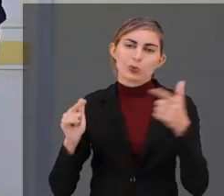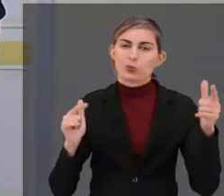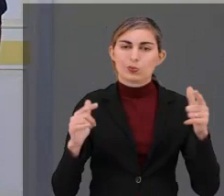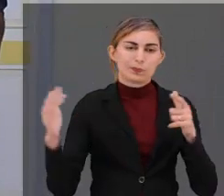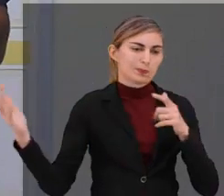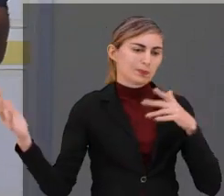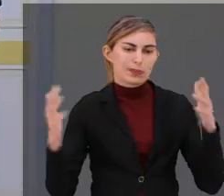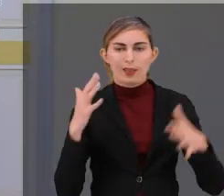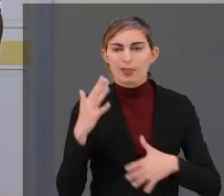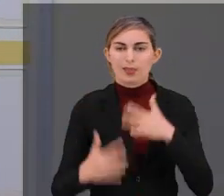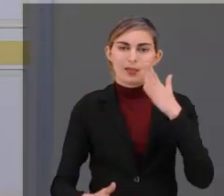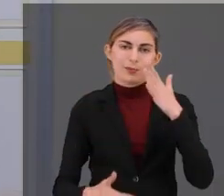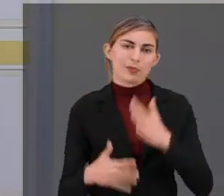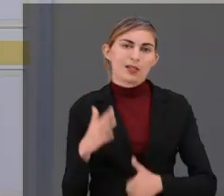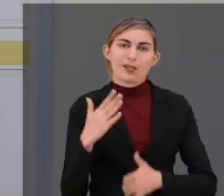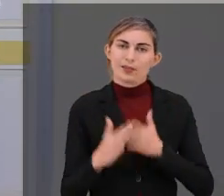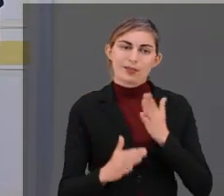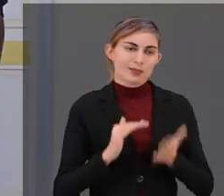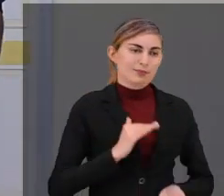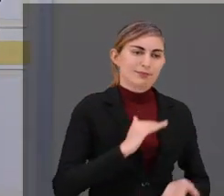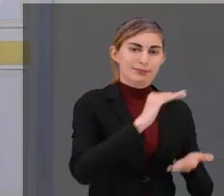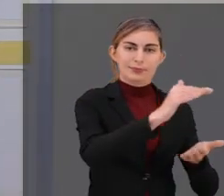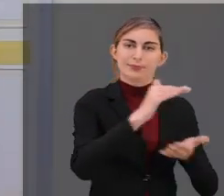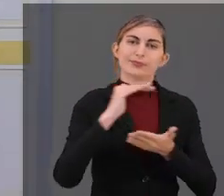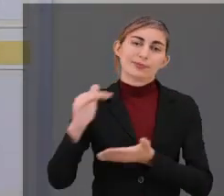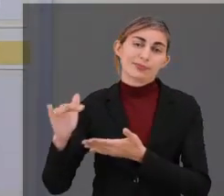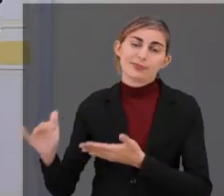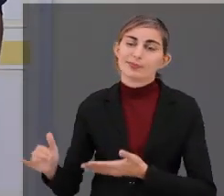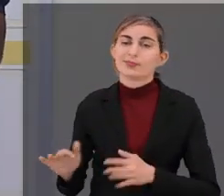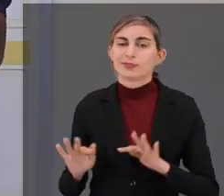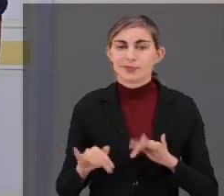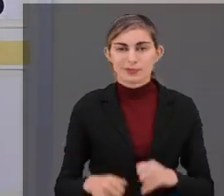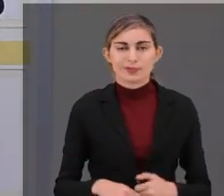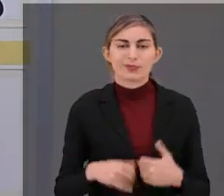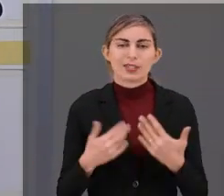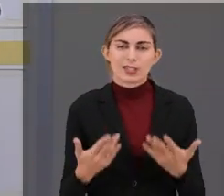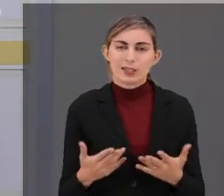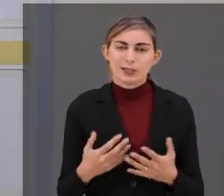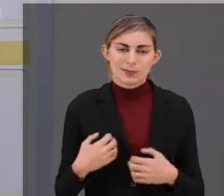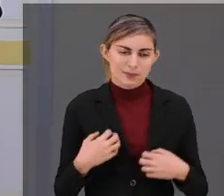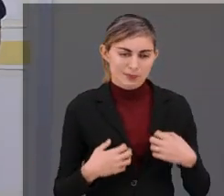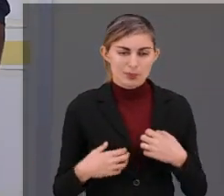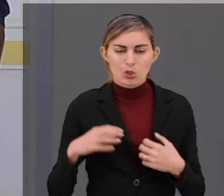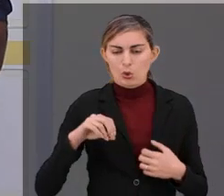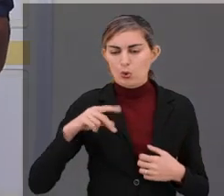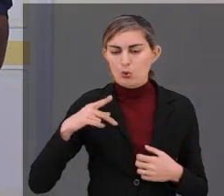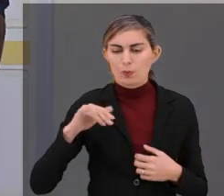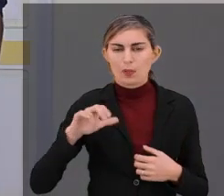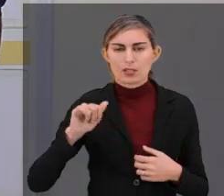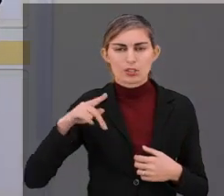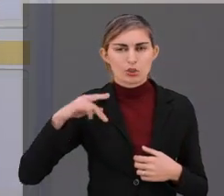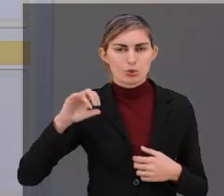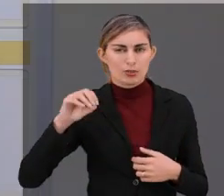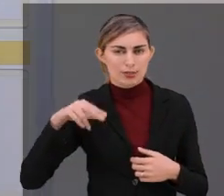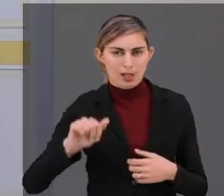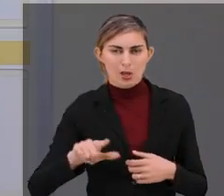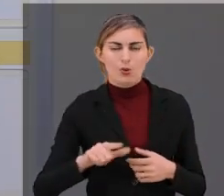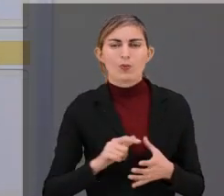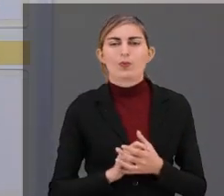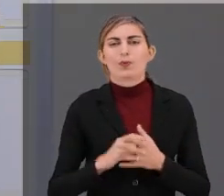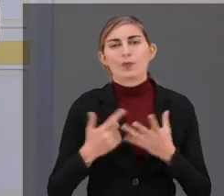ao redor que atrapalham a finalização. E aí o estresse ocupacional começa daí. E